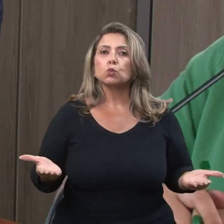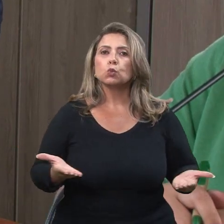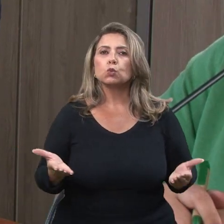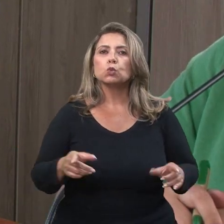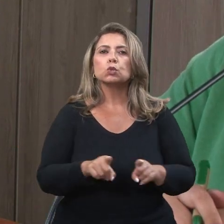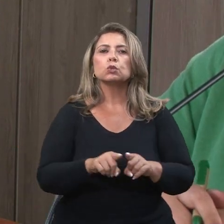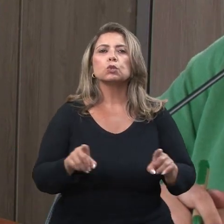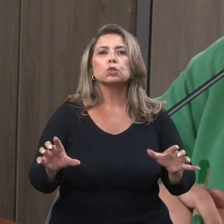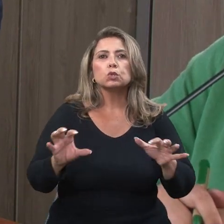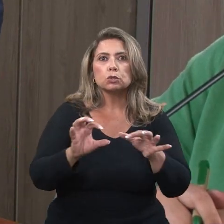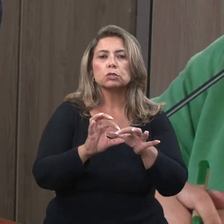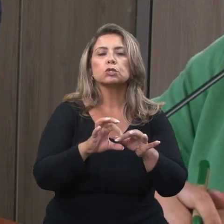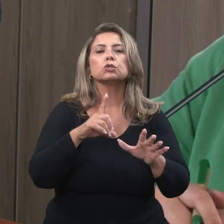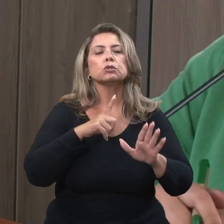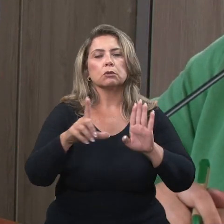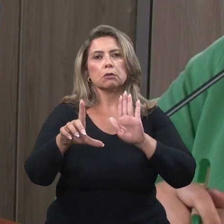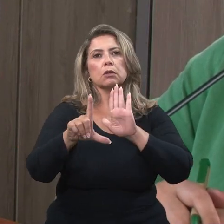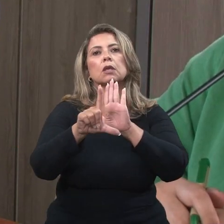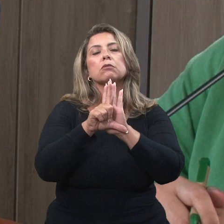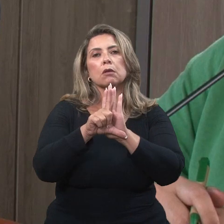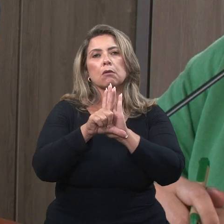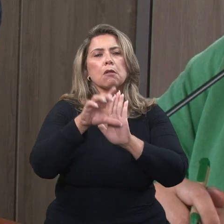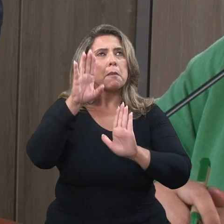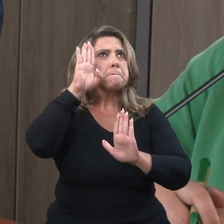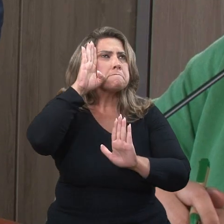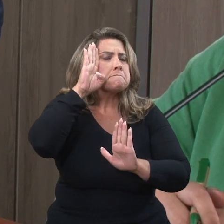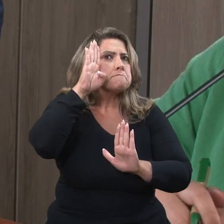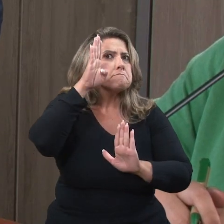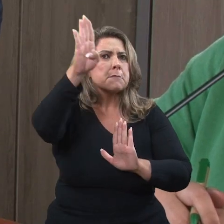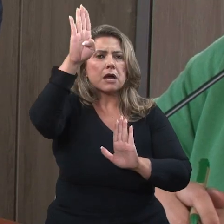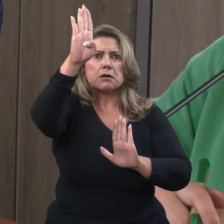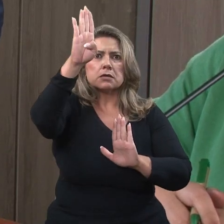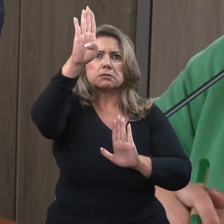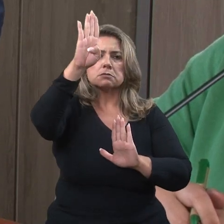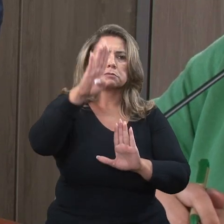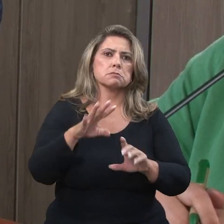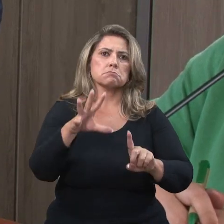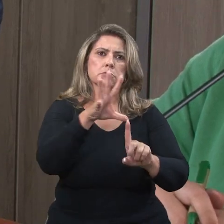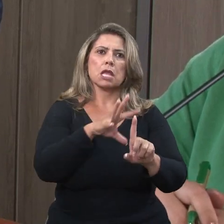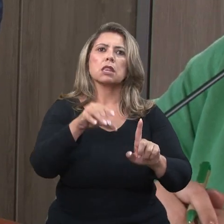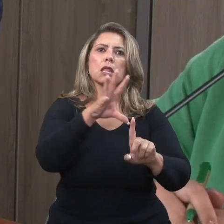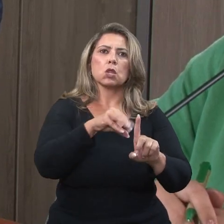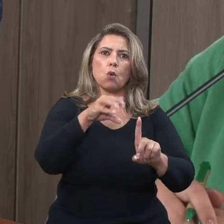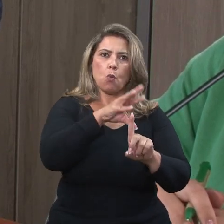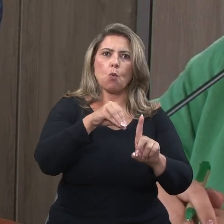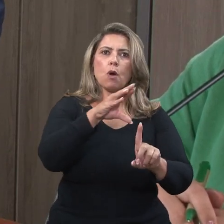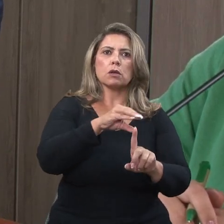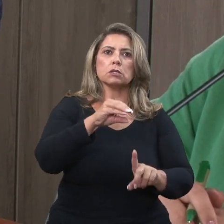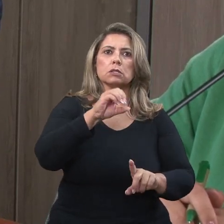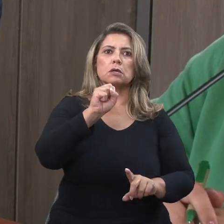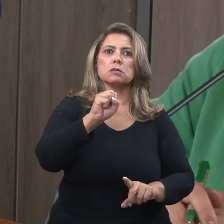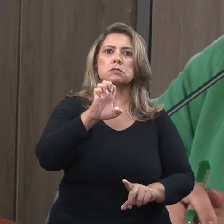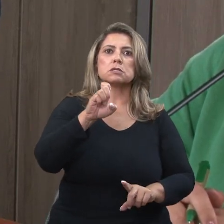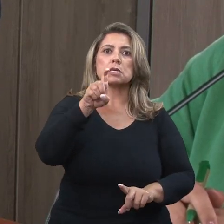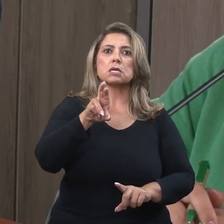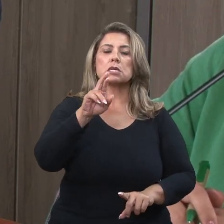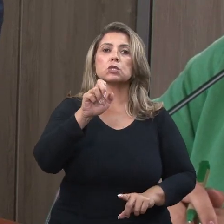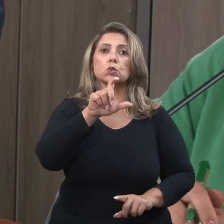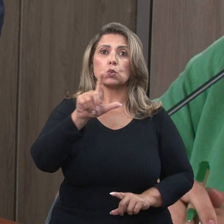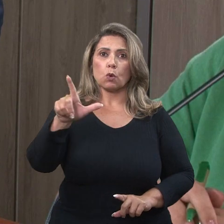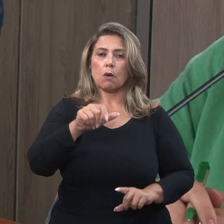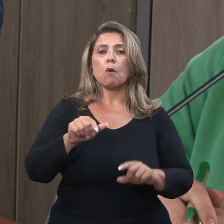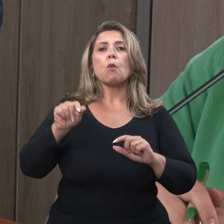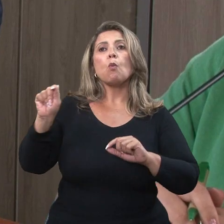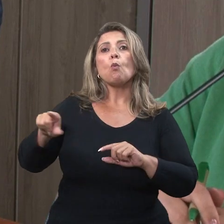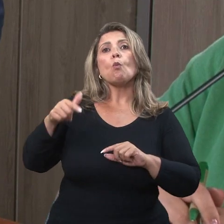reguladas, inclusive, em lei, principalmente o assédio sexual, assédio moral um pouco mais, a gente precisa de um grau de interpretação um pouco